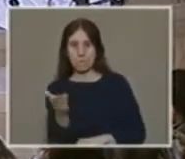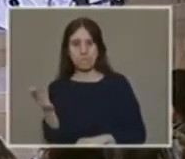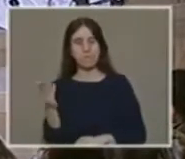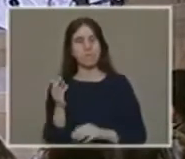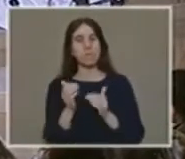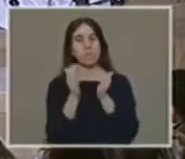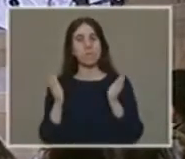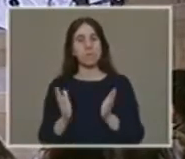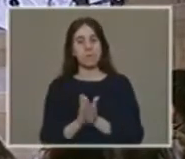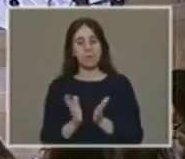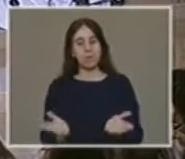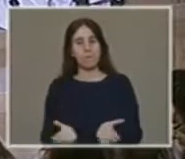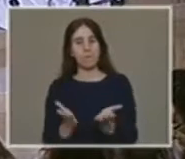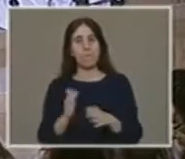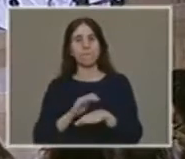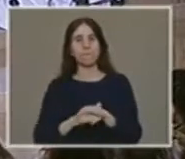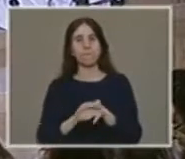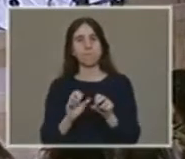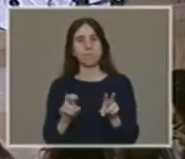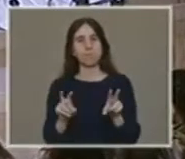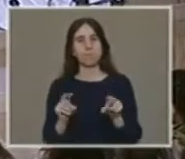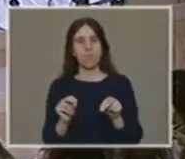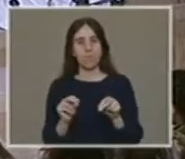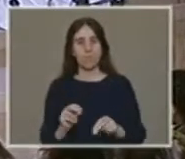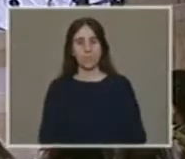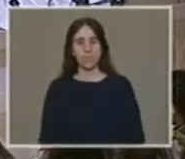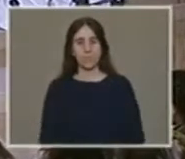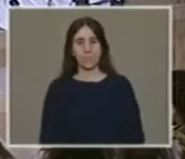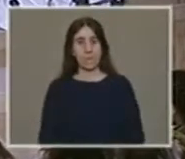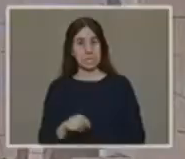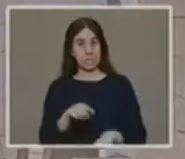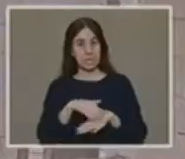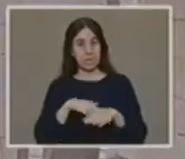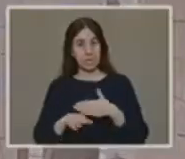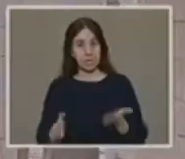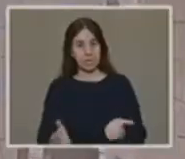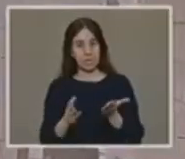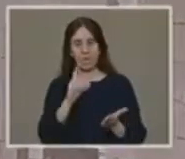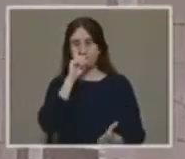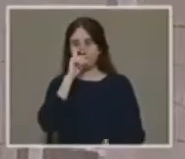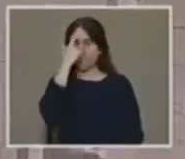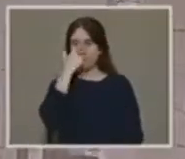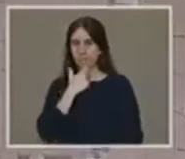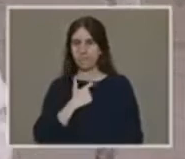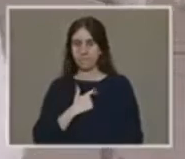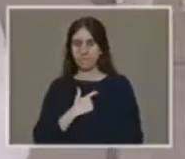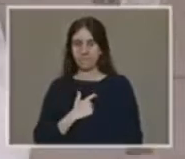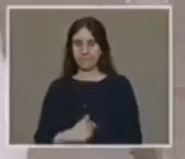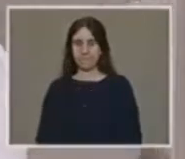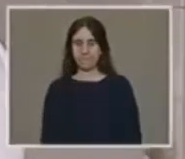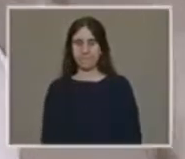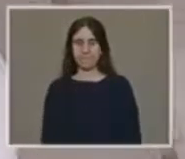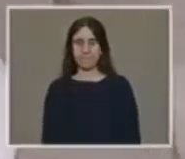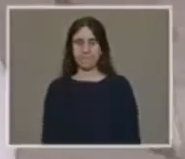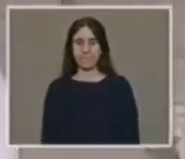e por todos para a remissão dos pecados. Fazei isto em memória de mim.